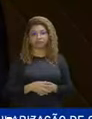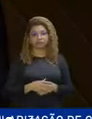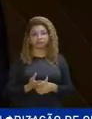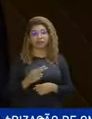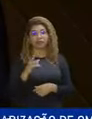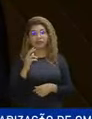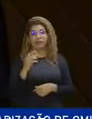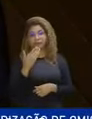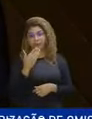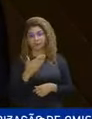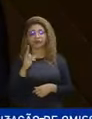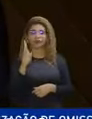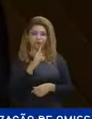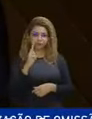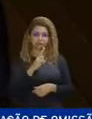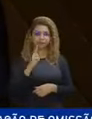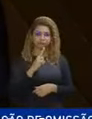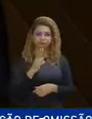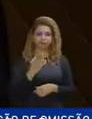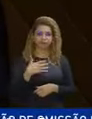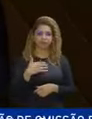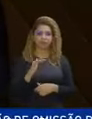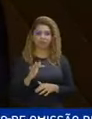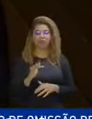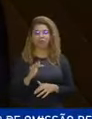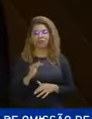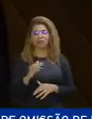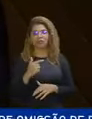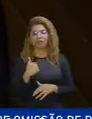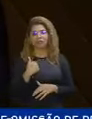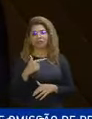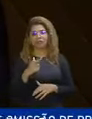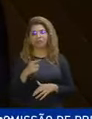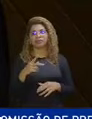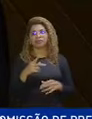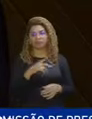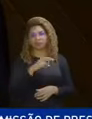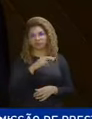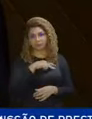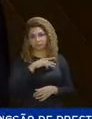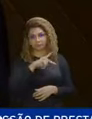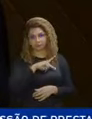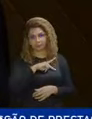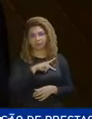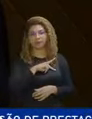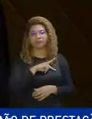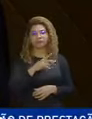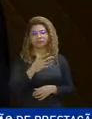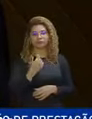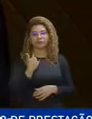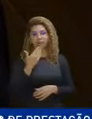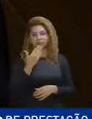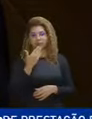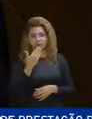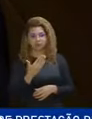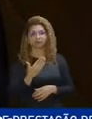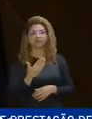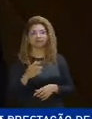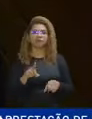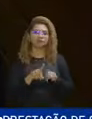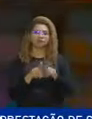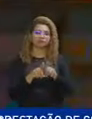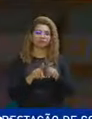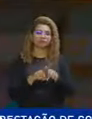de urgência, o que foi deferido. Por fim, a Procuradoria Regional Eleitoral se manifestou pelo deferimento do pleito. É